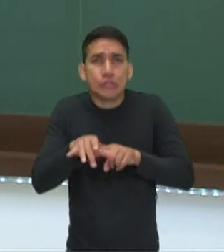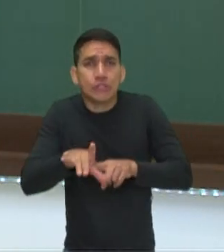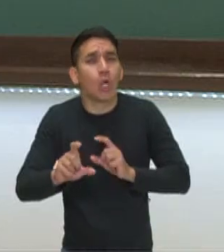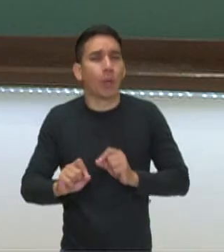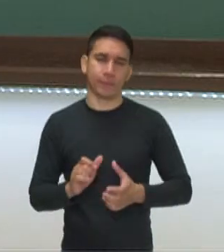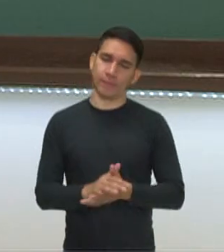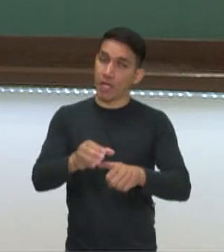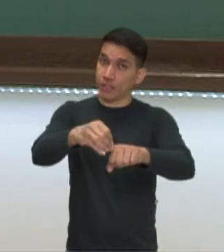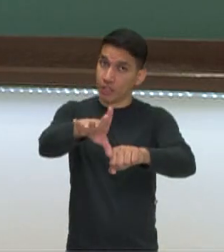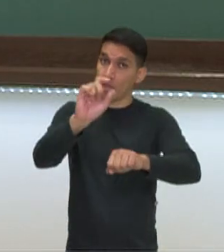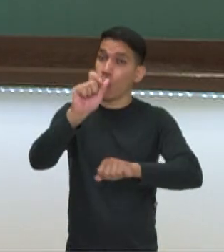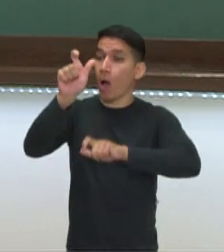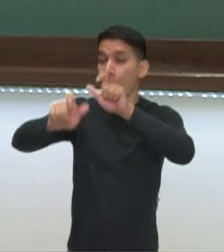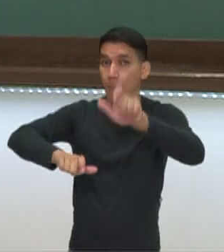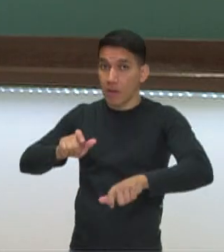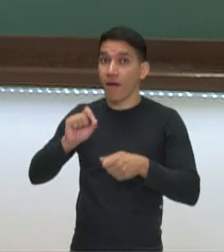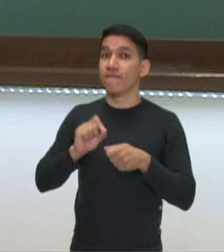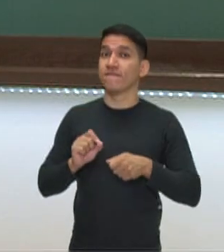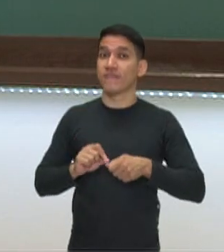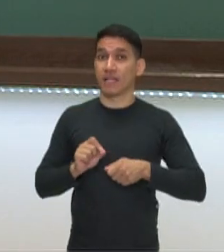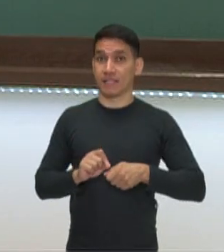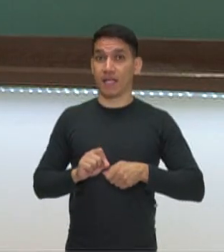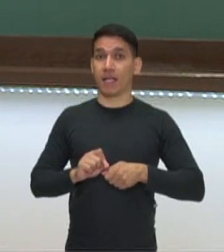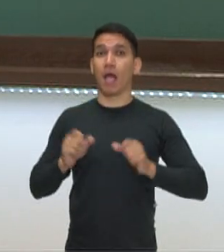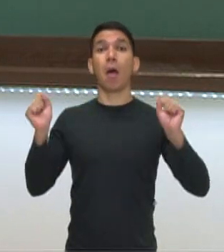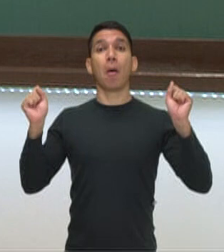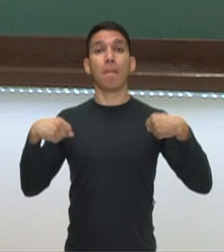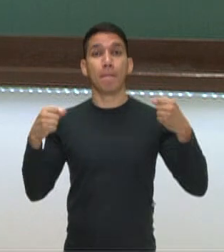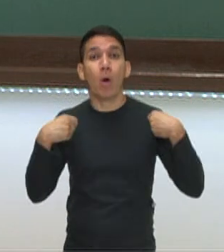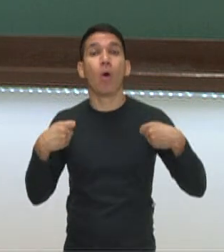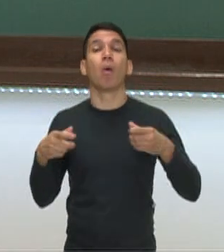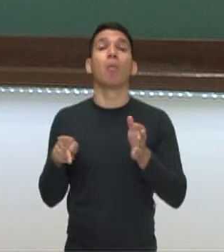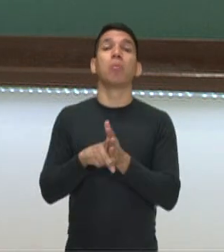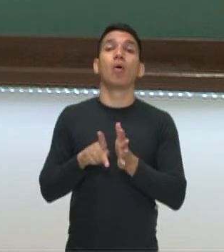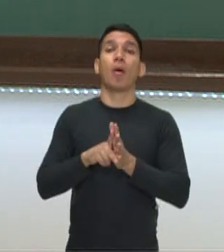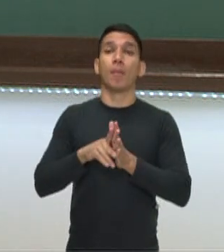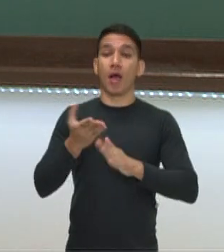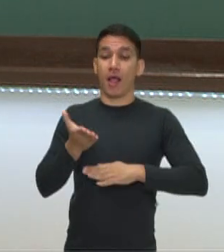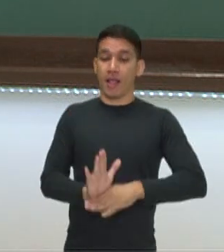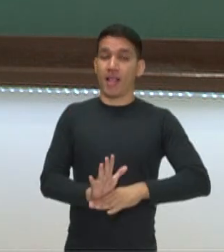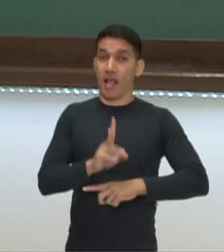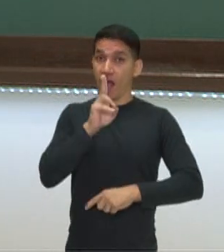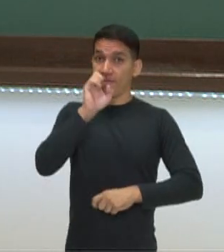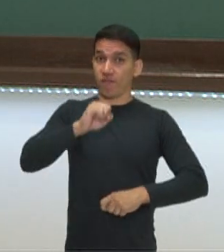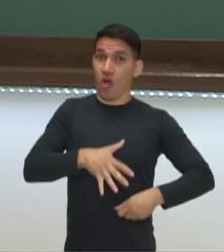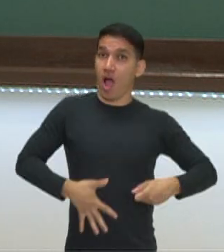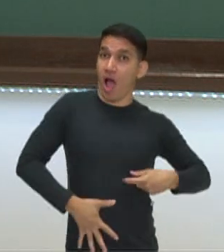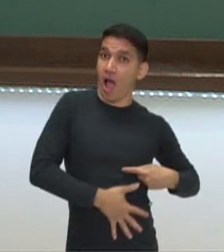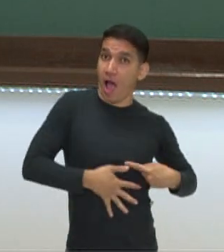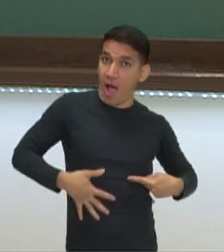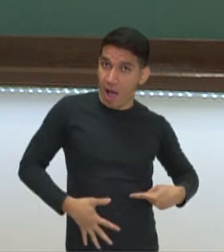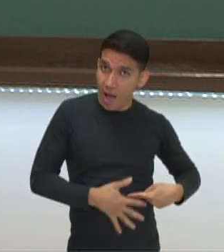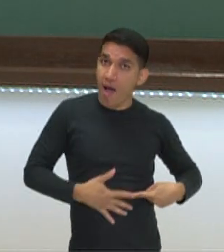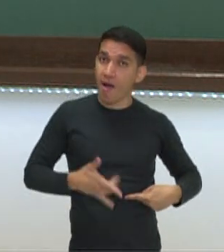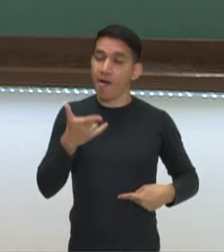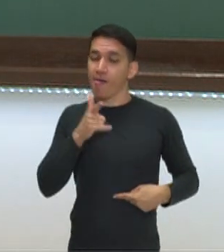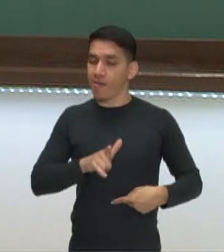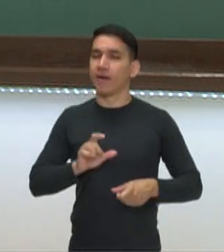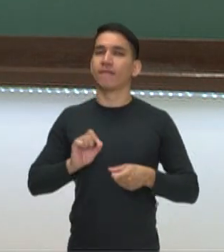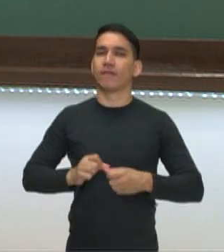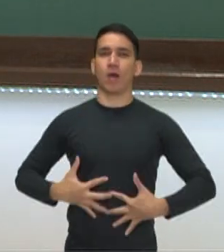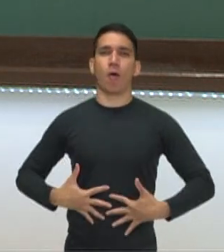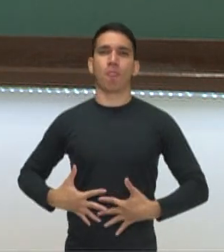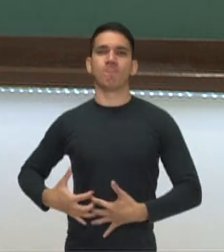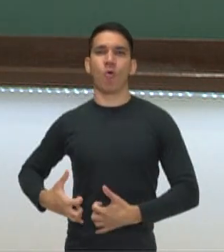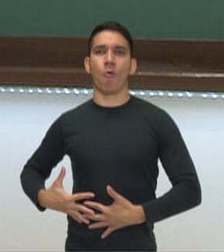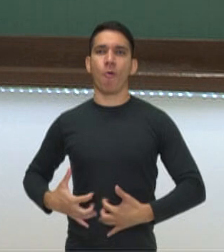é que essa pessoa faça exercícios físicos que fortaleçam essa região, essa musculatura,